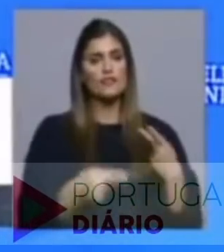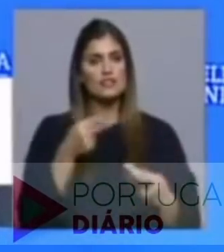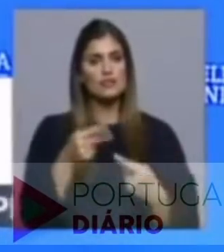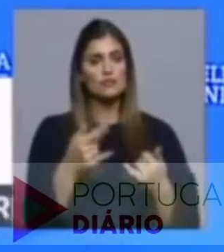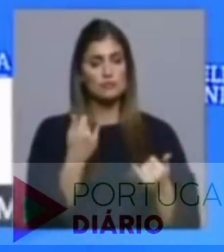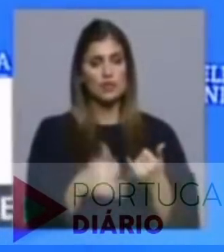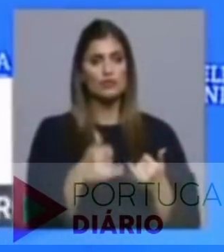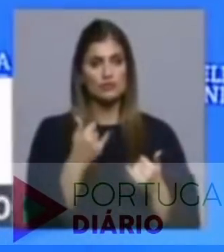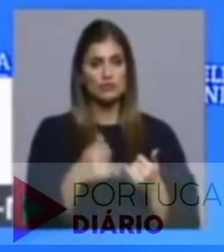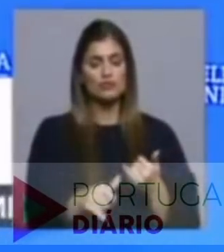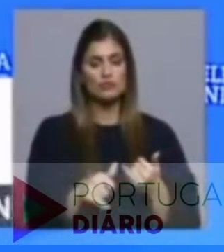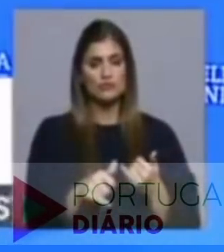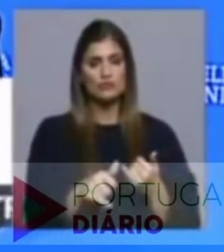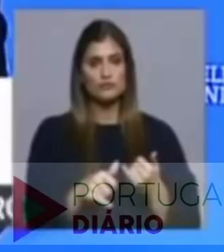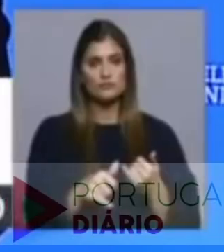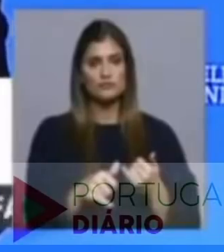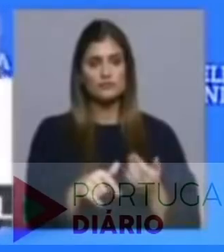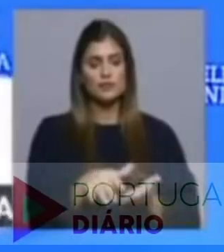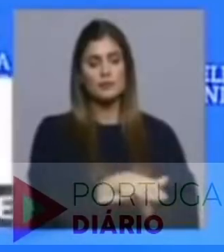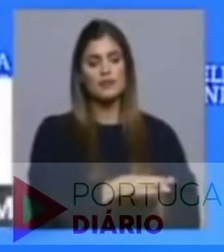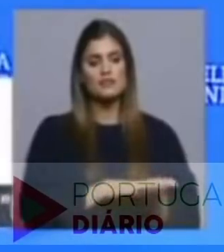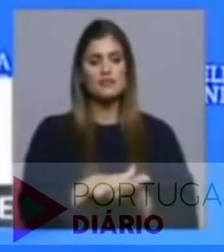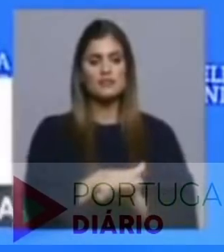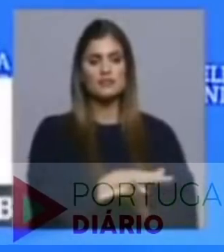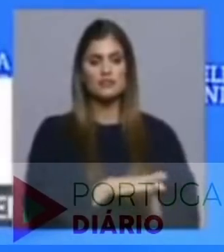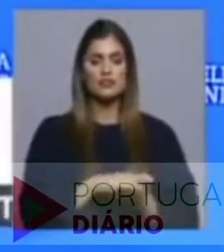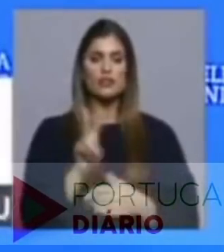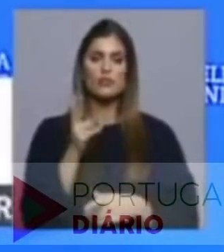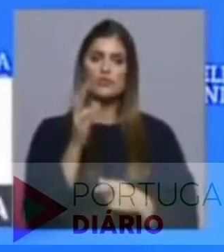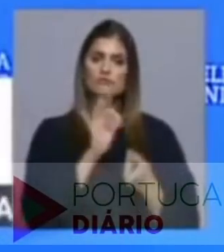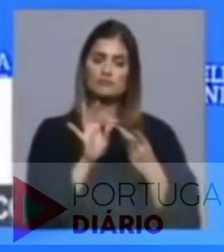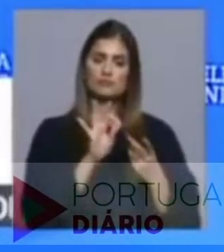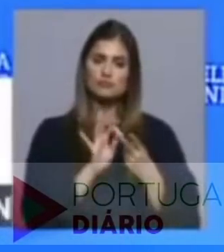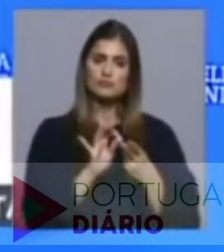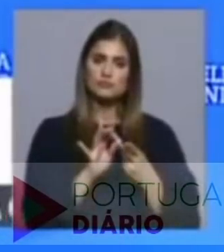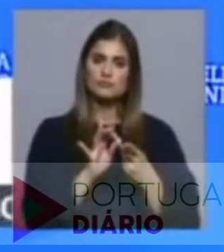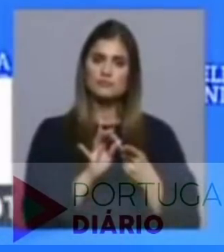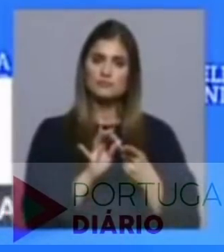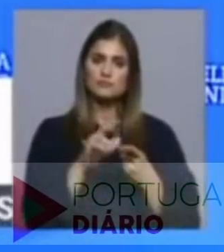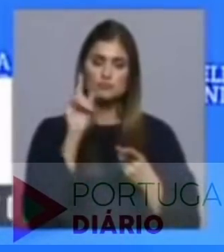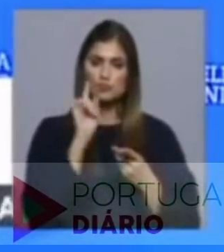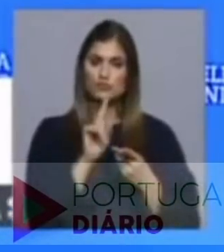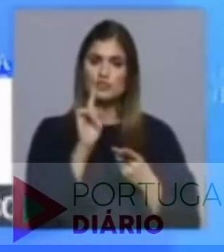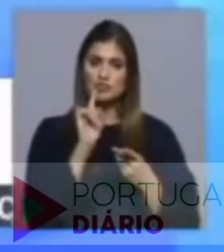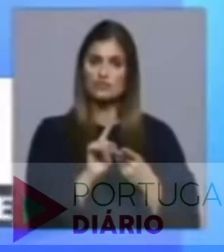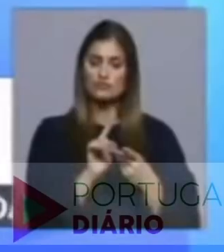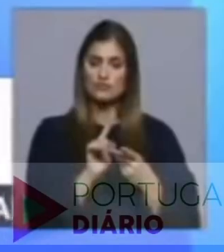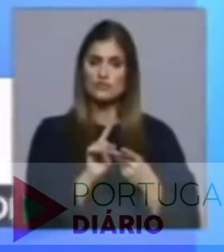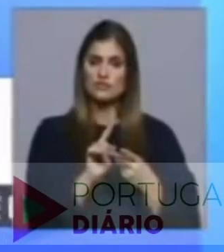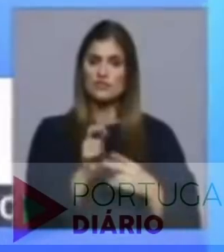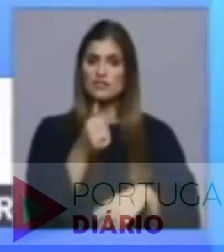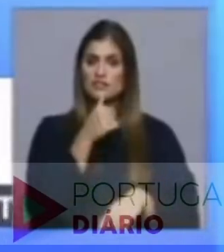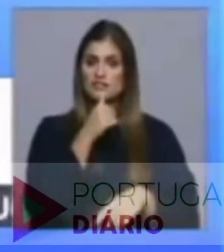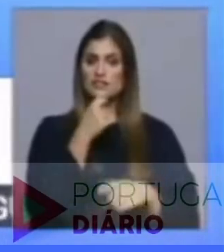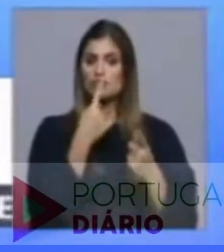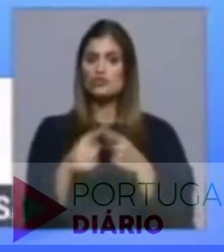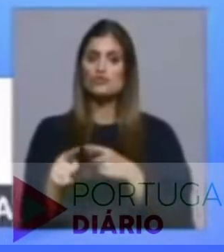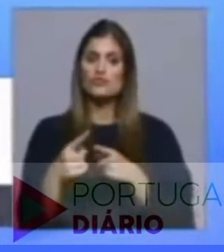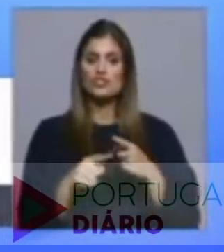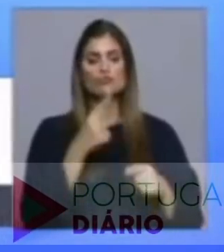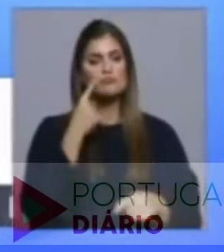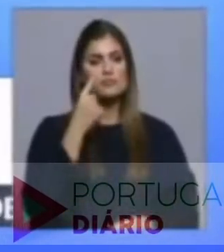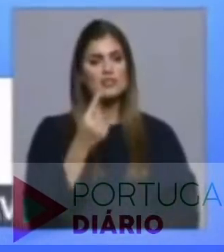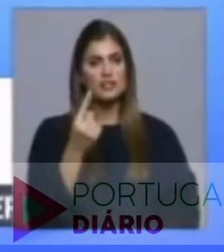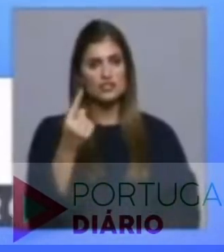risco tem por base 2 critérios fundamentais, consensualizados entre os diferentes